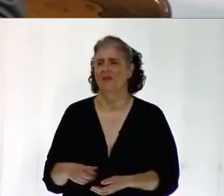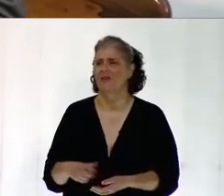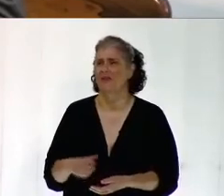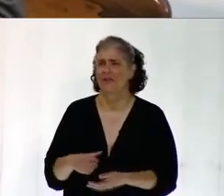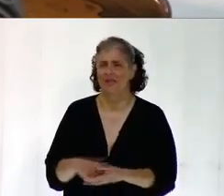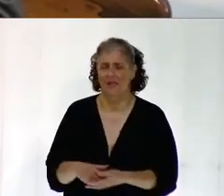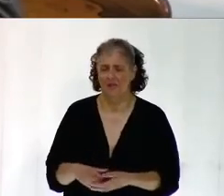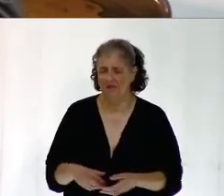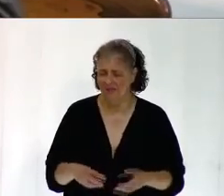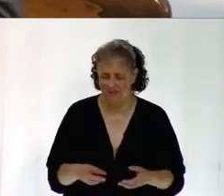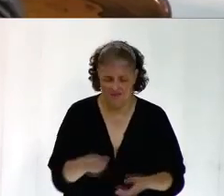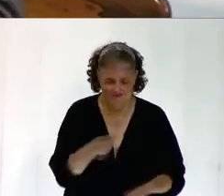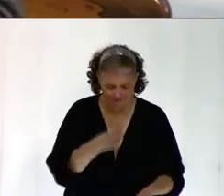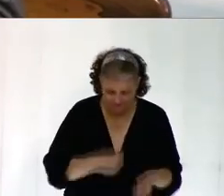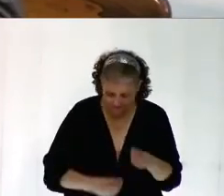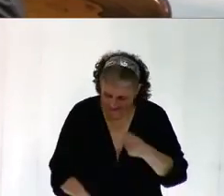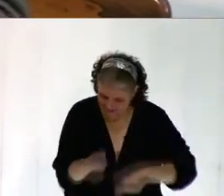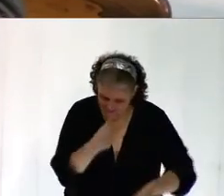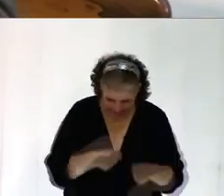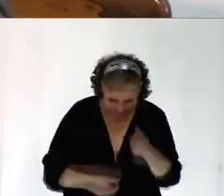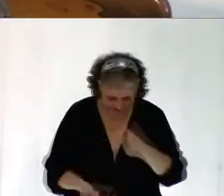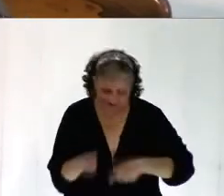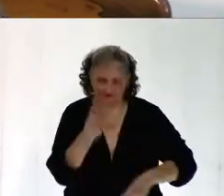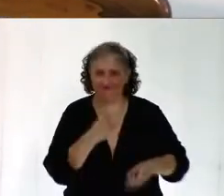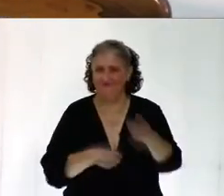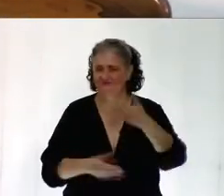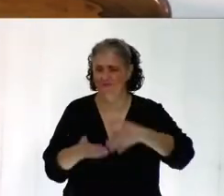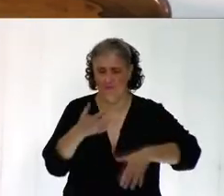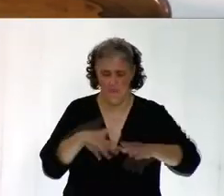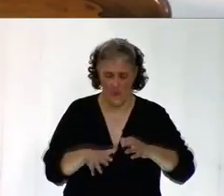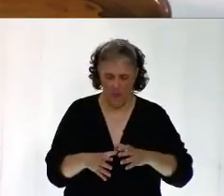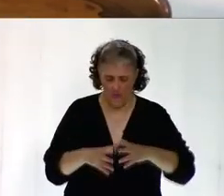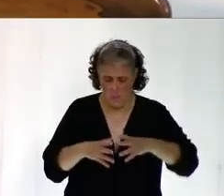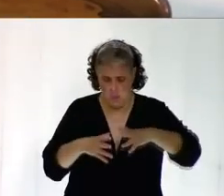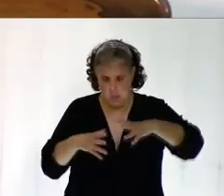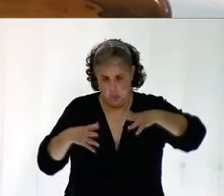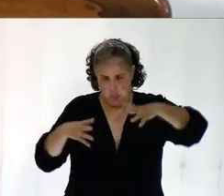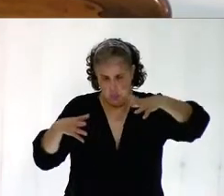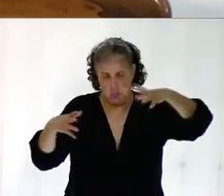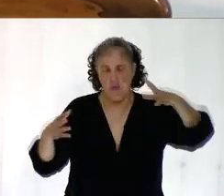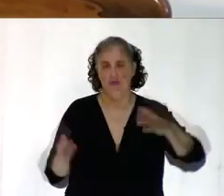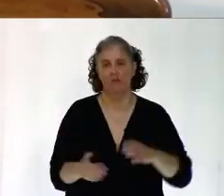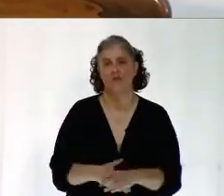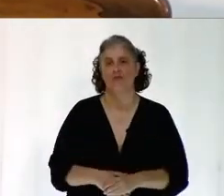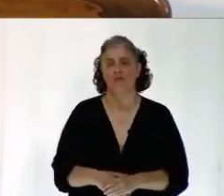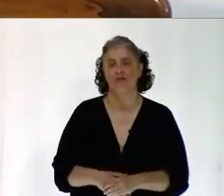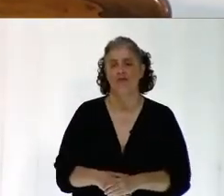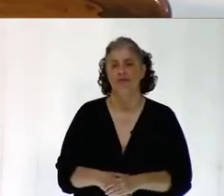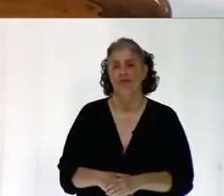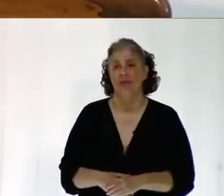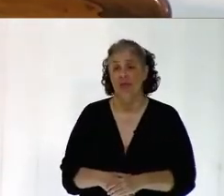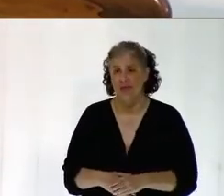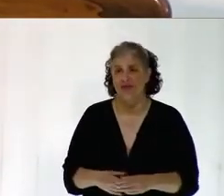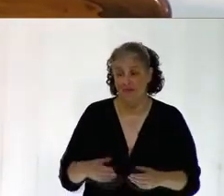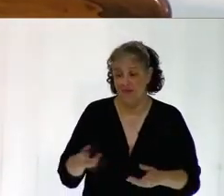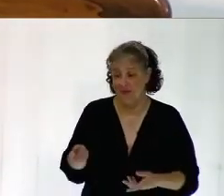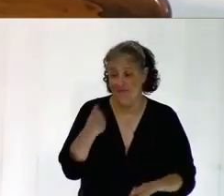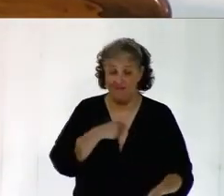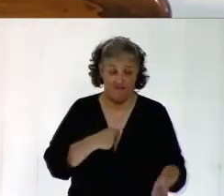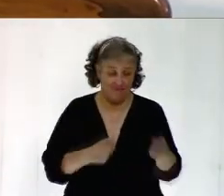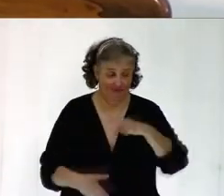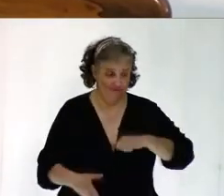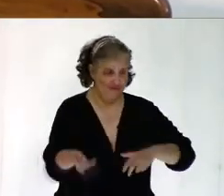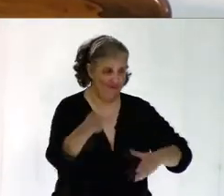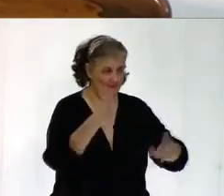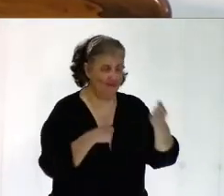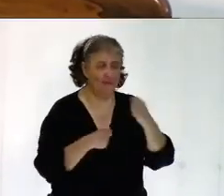tesouros do céu e às vezes te deixam grandes heranças para irem morar definitivamente no